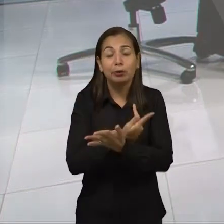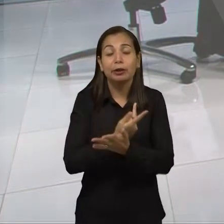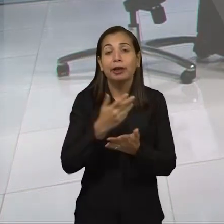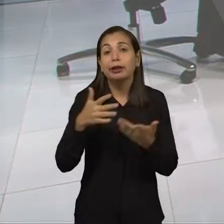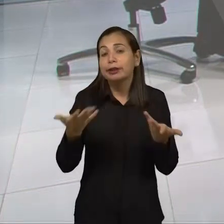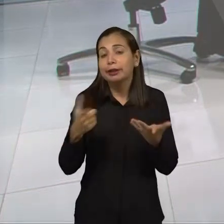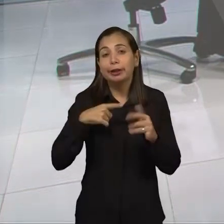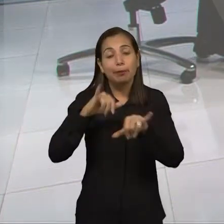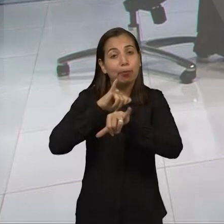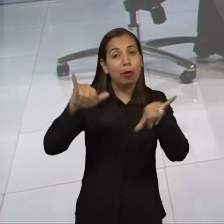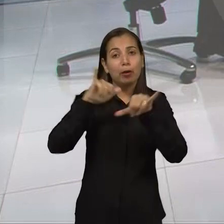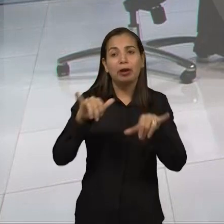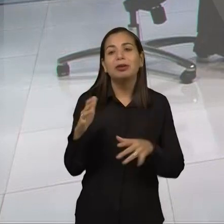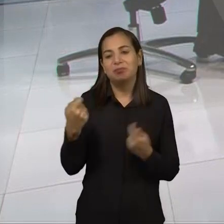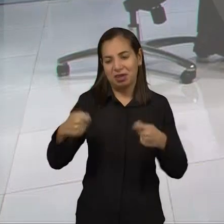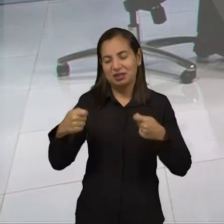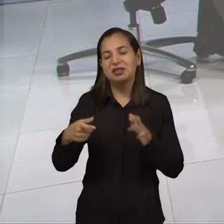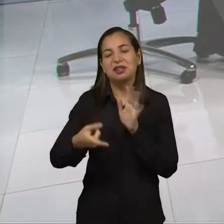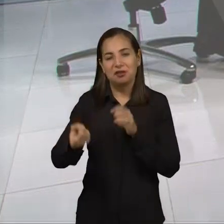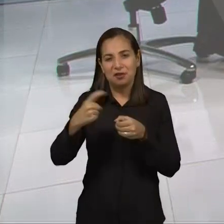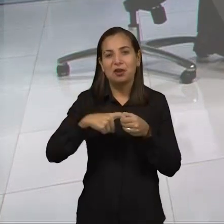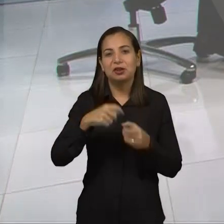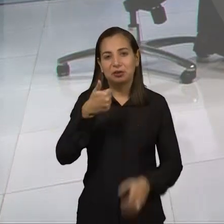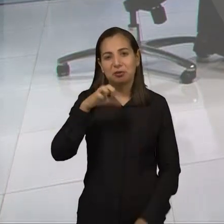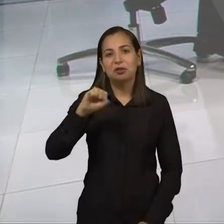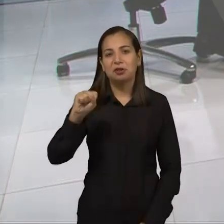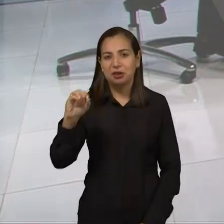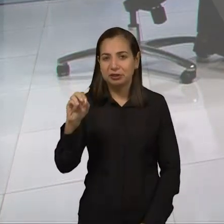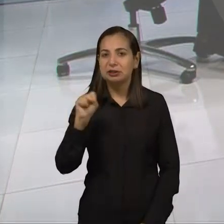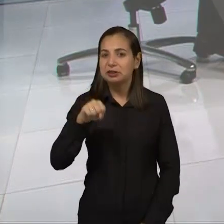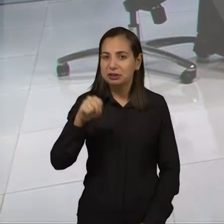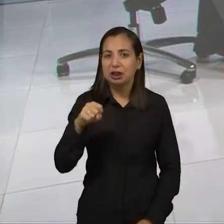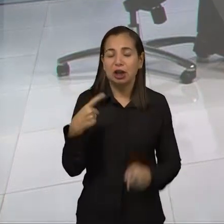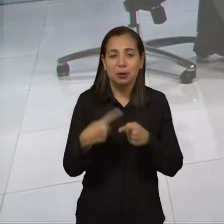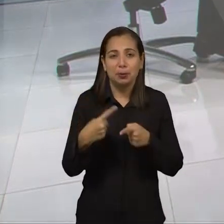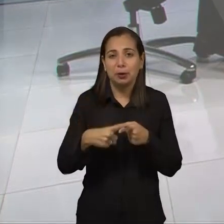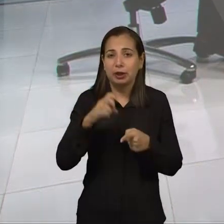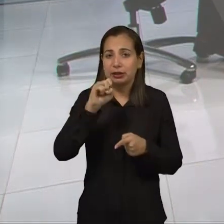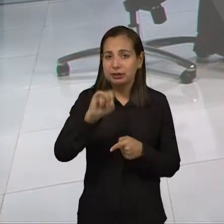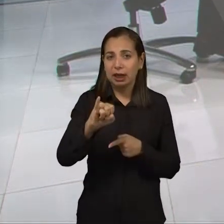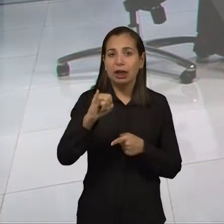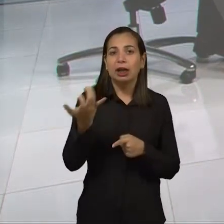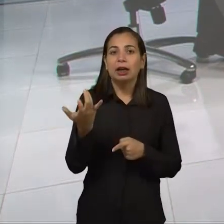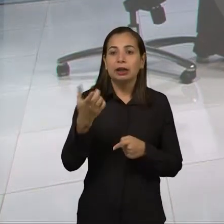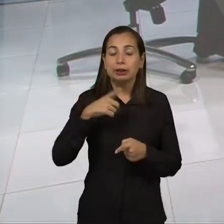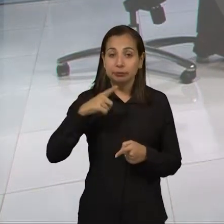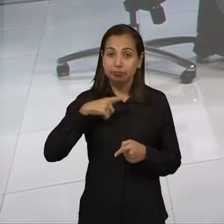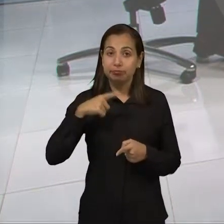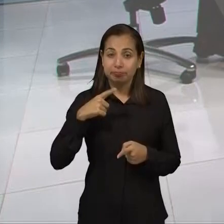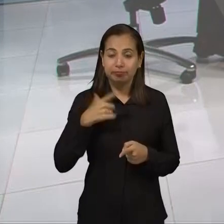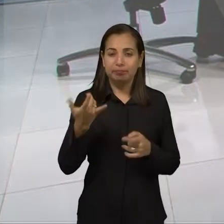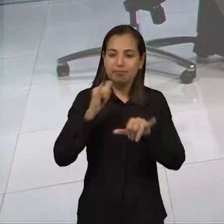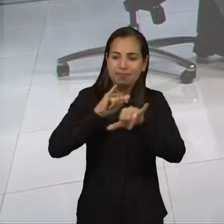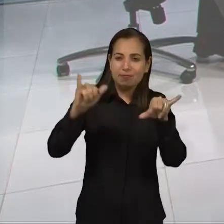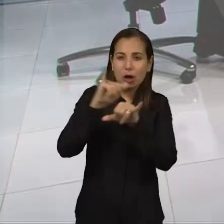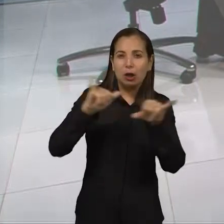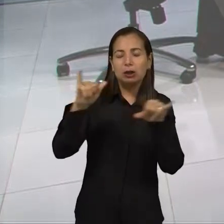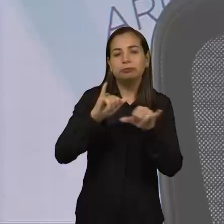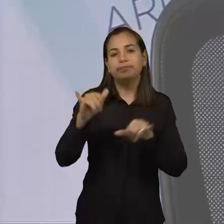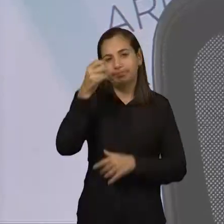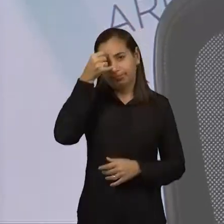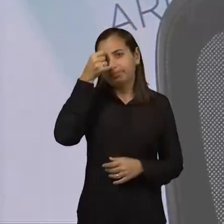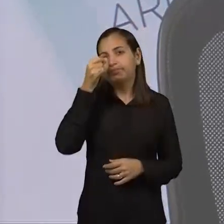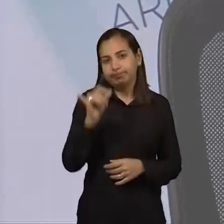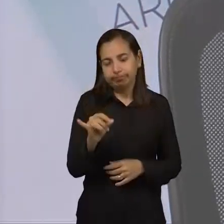anos 80 mesmo. Tem que voltar assim, julgar. Não que não está nos autos, que não está no mundo, não está nos autos. O que está no mundo também vai estar nos autos hoje. Agora, mas